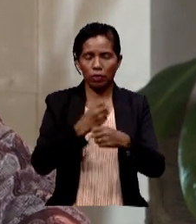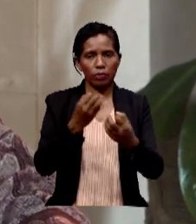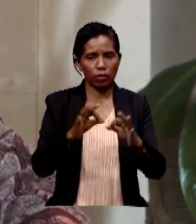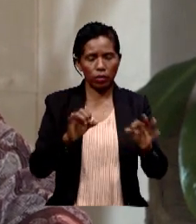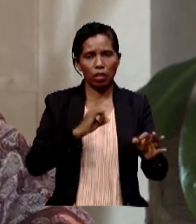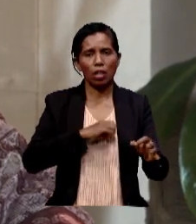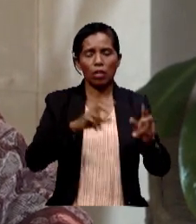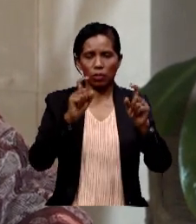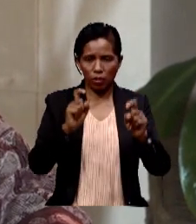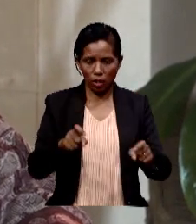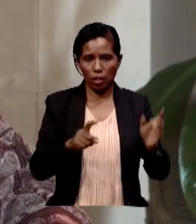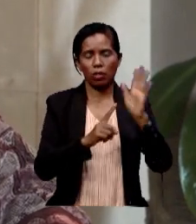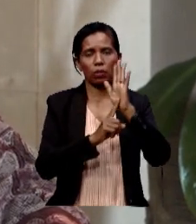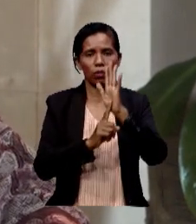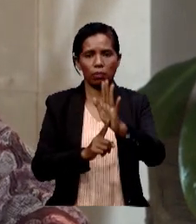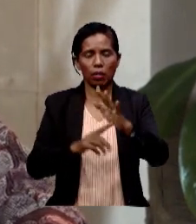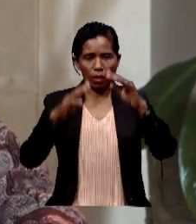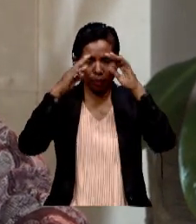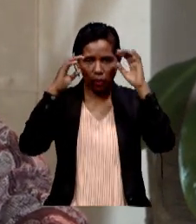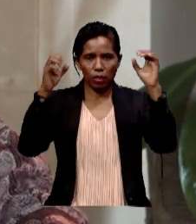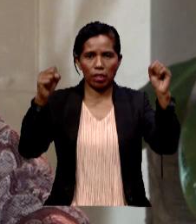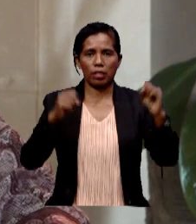que informa mos ba presiden da republika